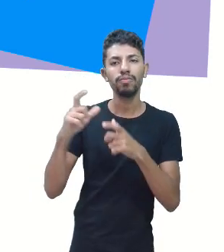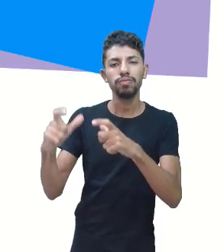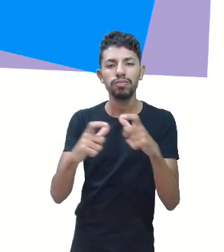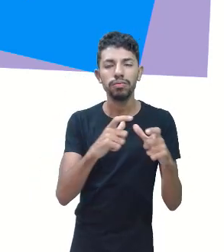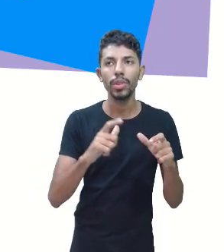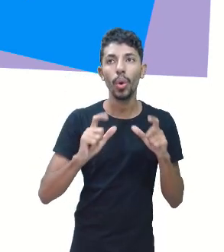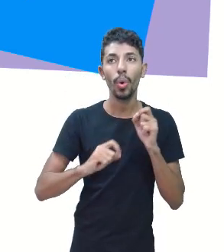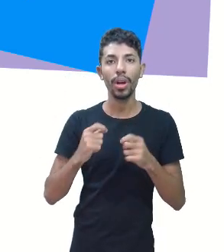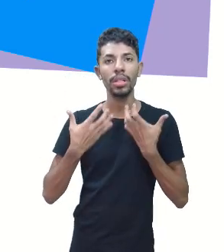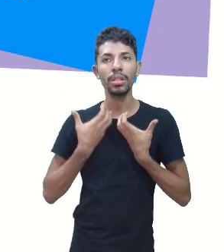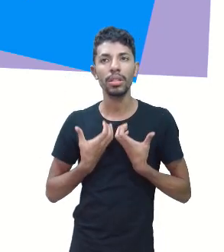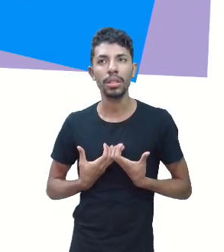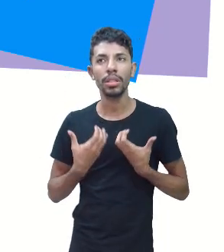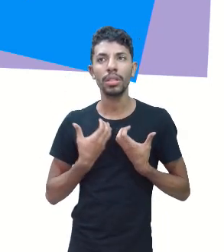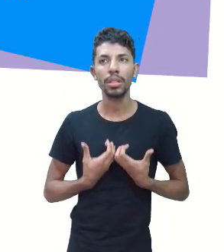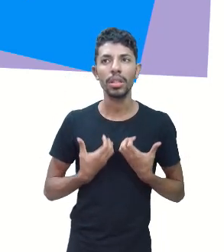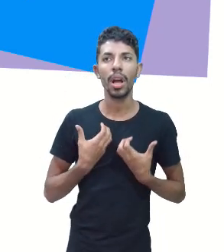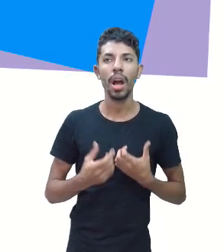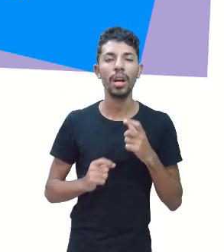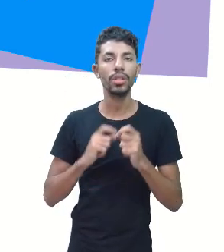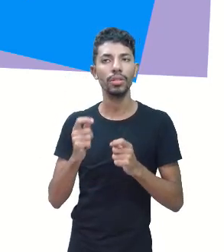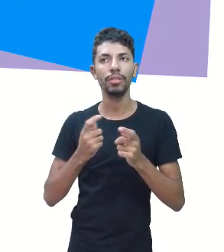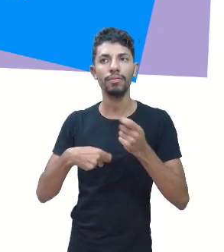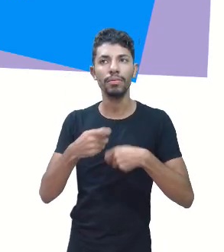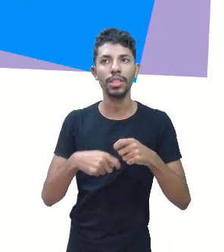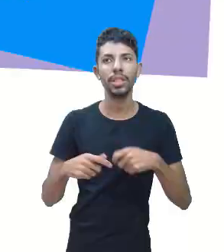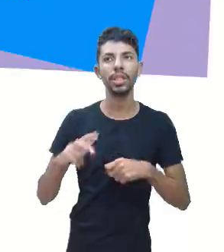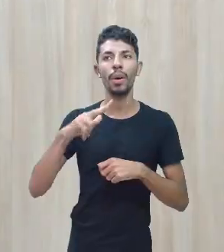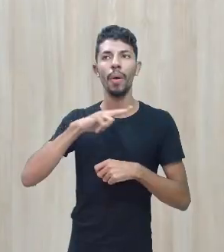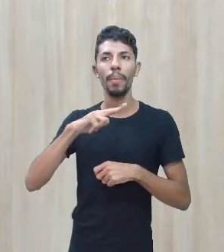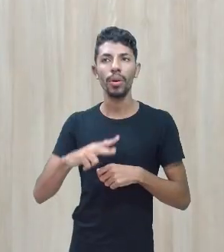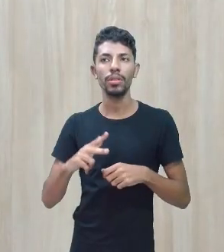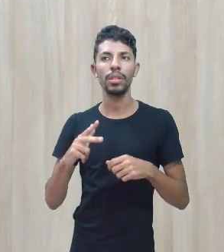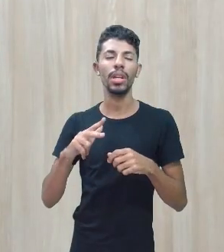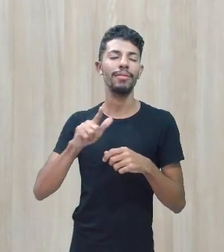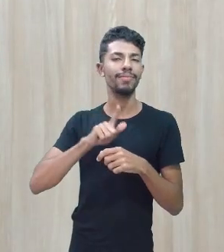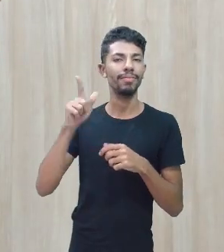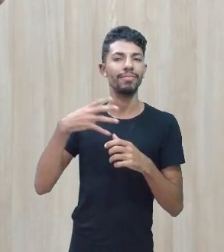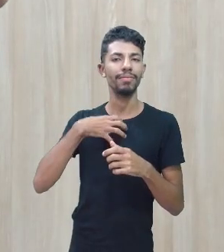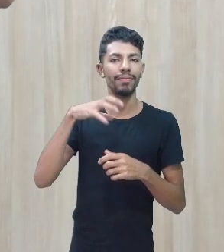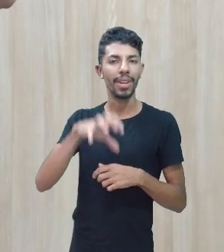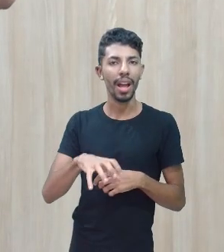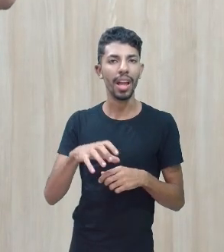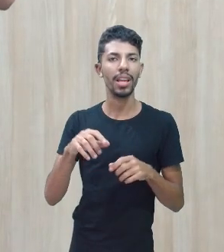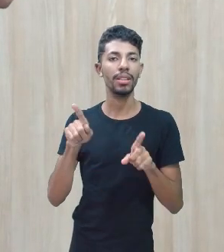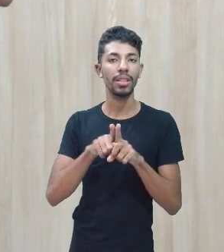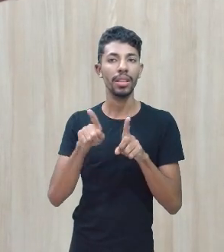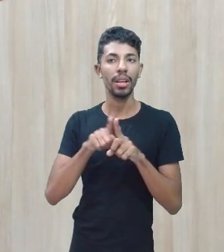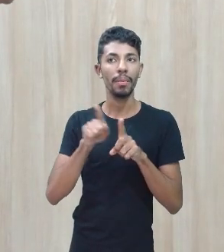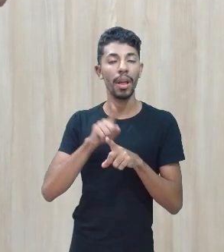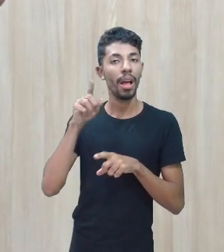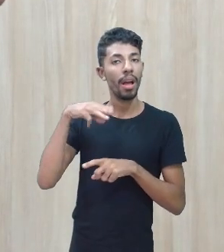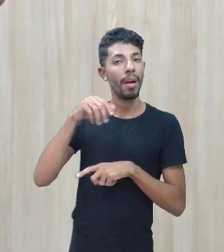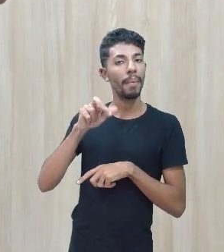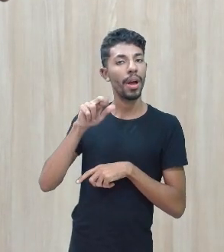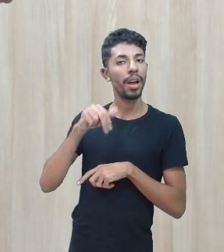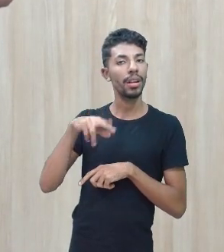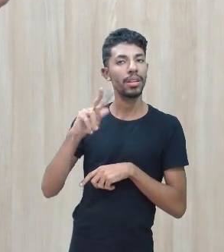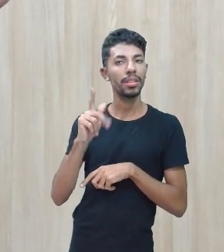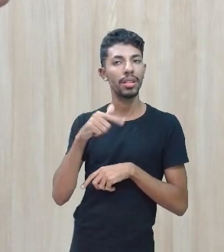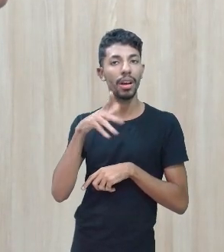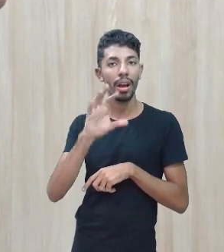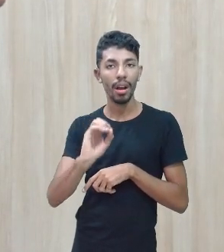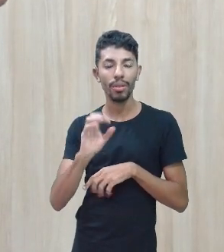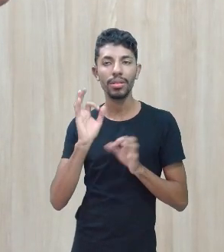a administração portuguesa e os interesses das elites locais. Também foi na Bahia, a gente identifica no Maranhão, também algumas revoltas. Aqui